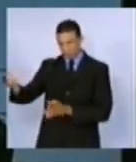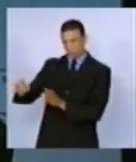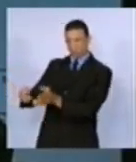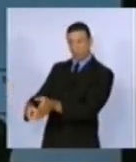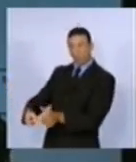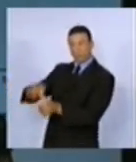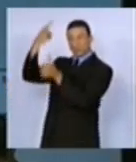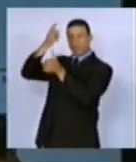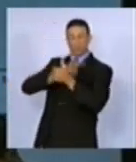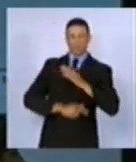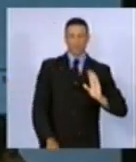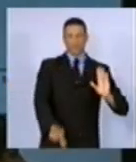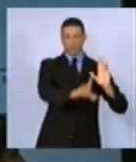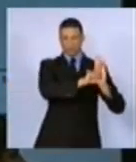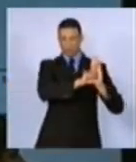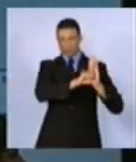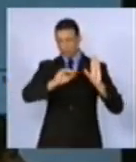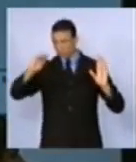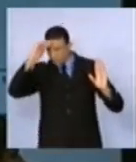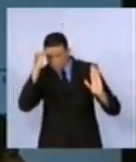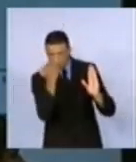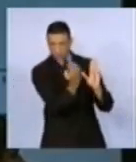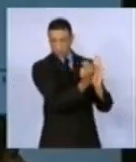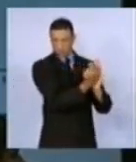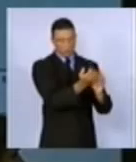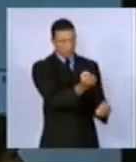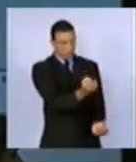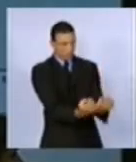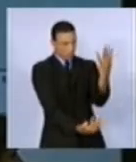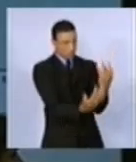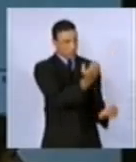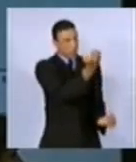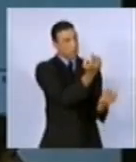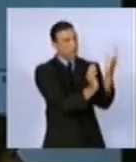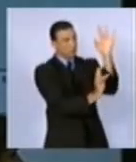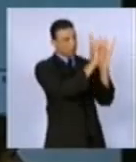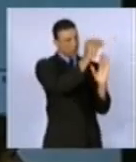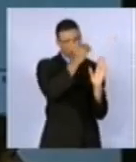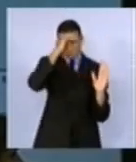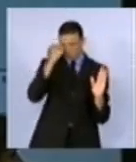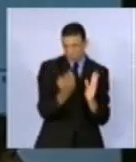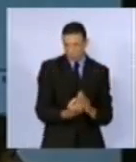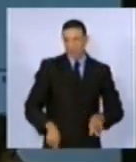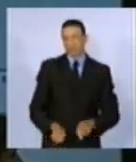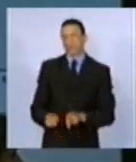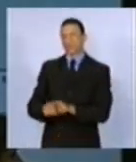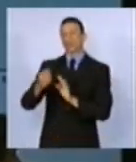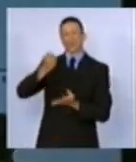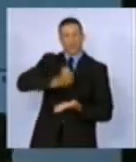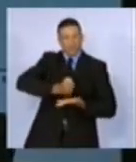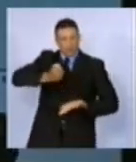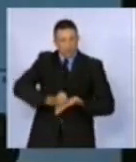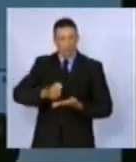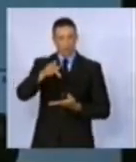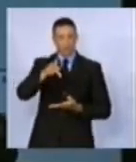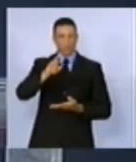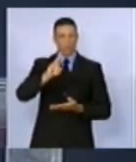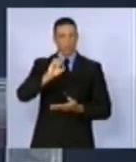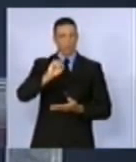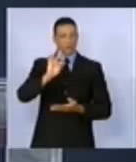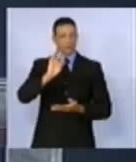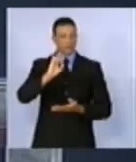no cumprimento às metas legais de eliminação gradativa dessa atividade e na conformidade com as diretivas do protocolo ag ambiental pro setor cocoiro